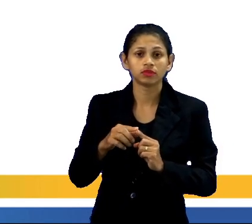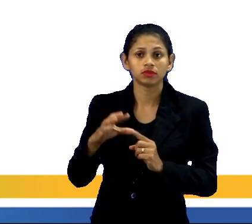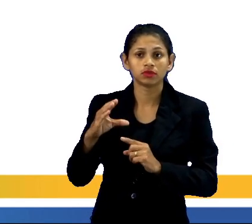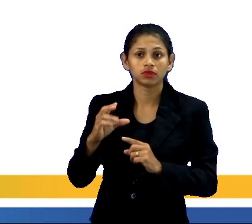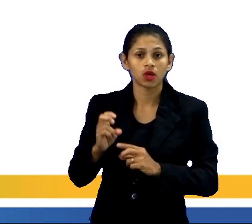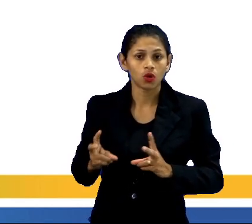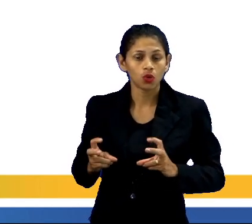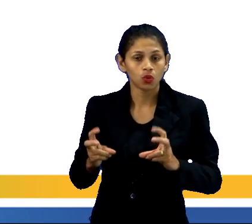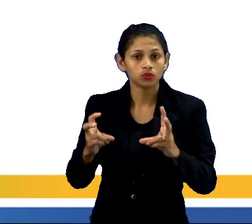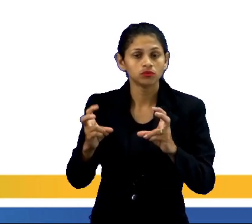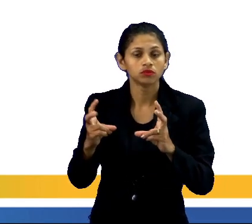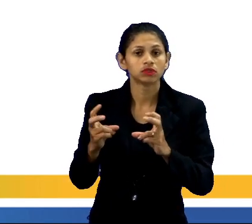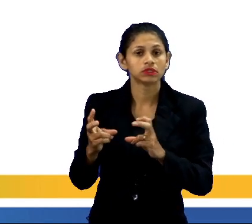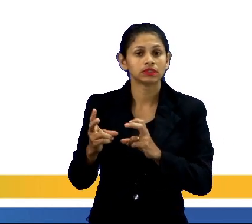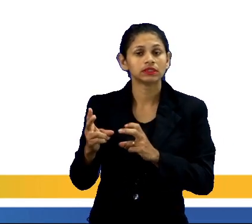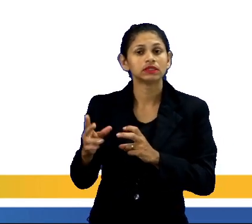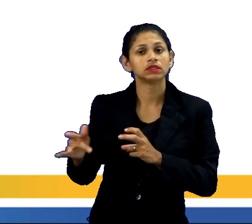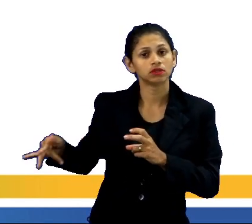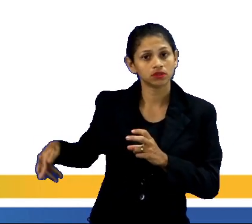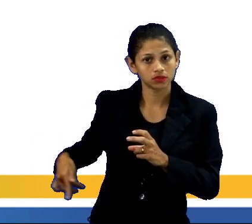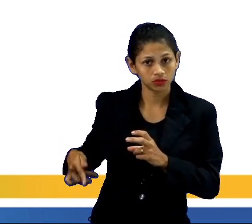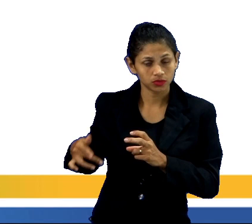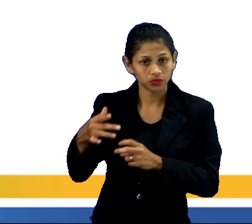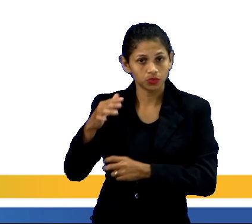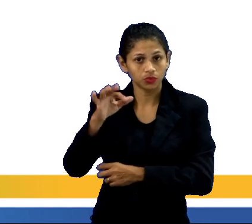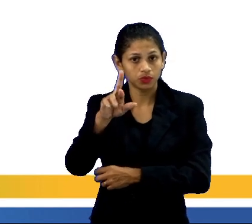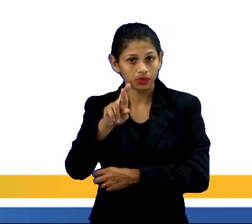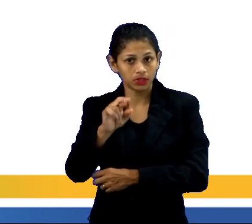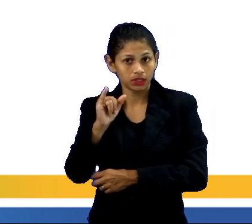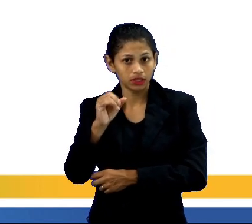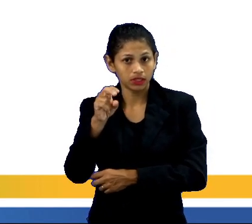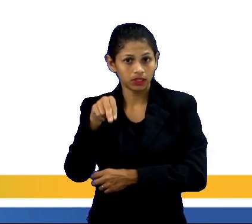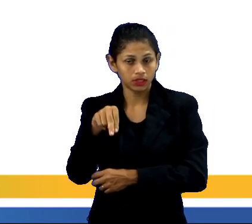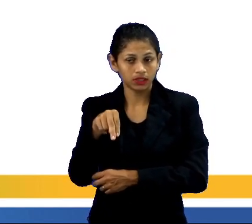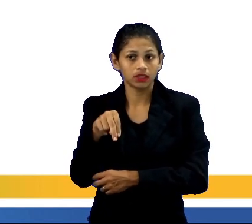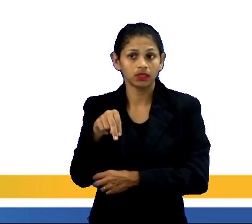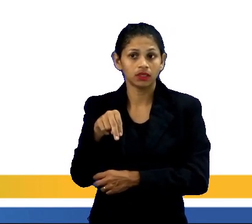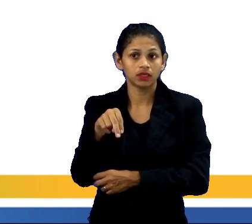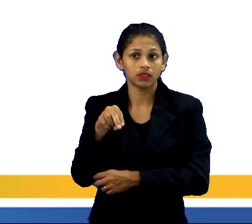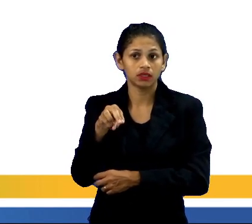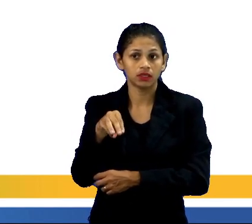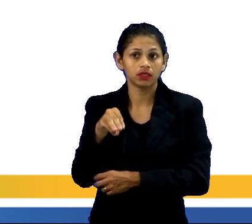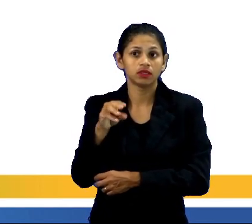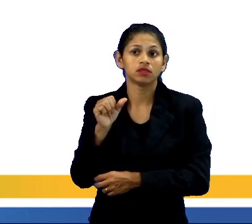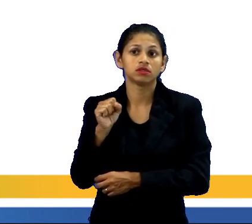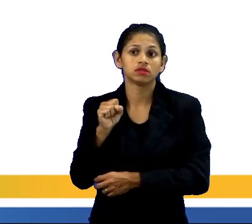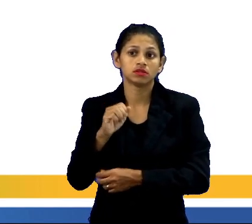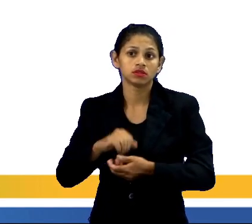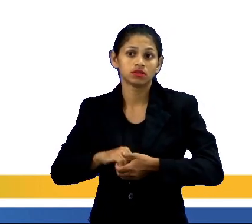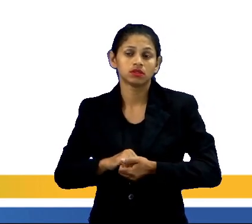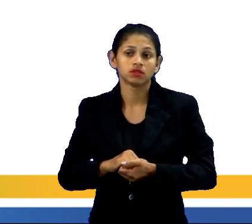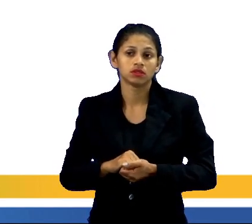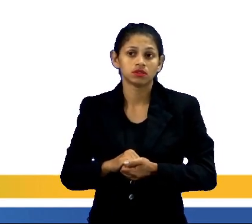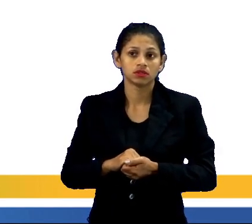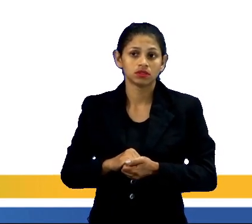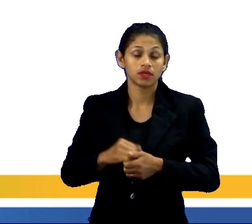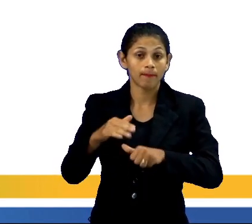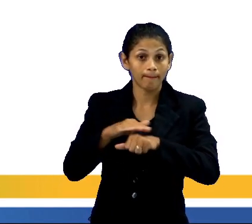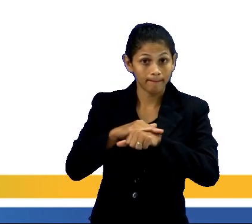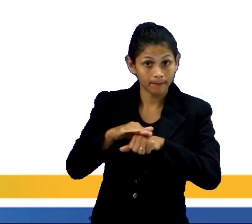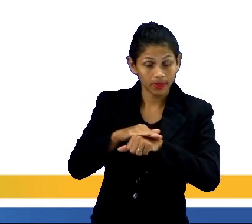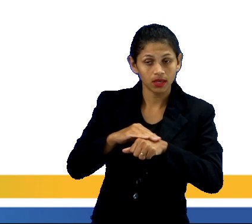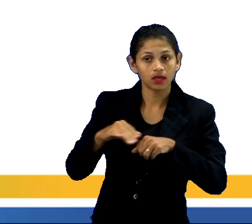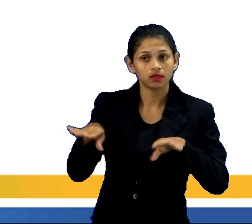aqui a gente tem um exemplo de um medicamento, então daqui é uma molécula do anticorpo monoclonal que vai agir